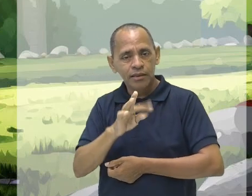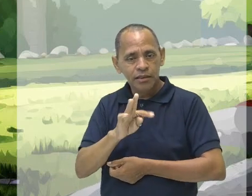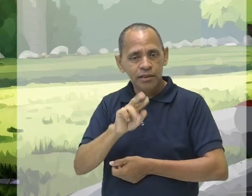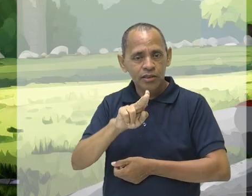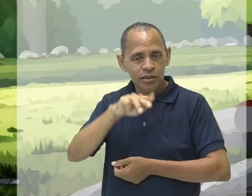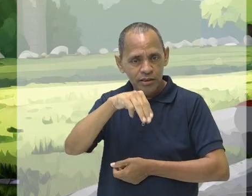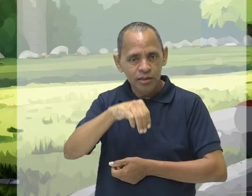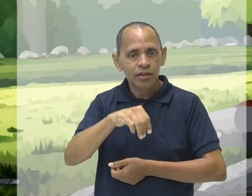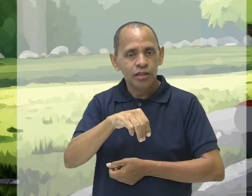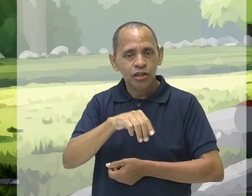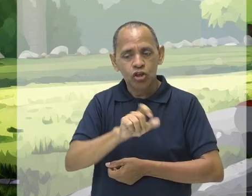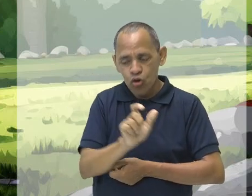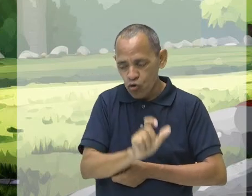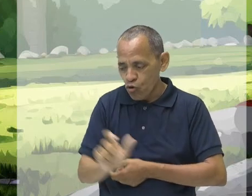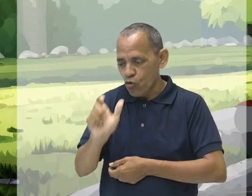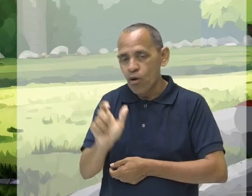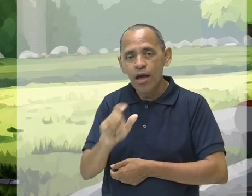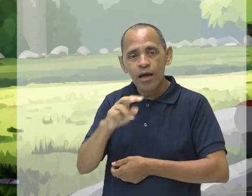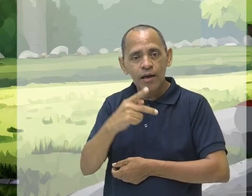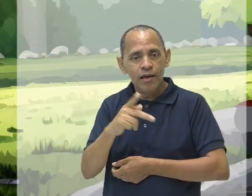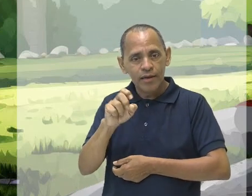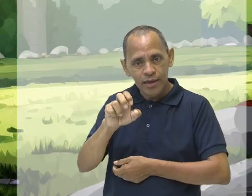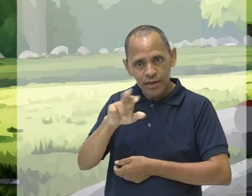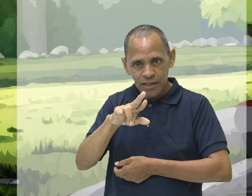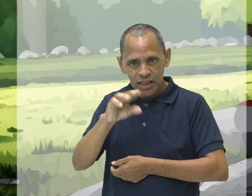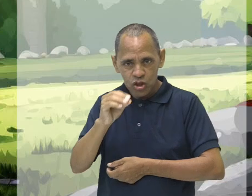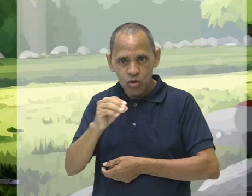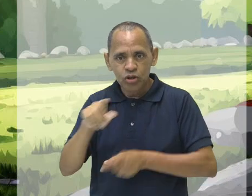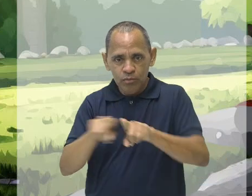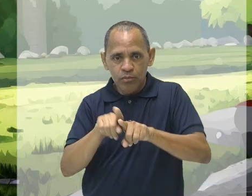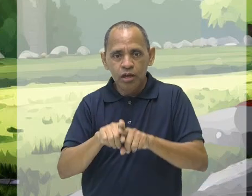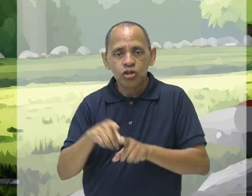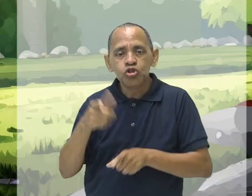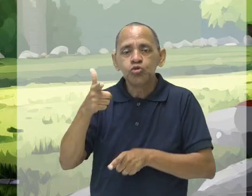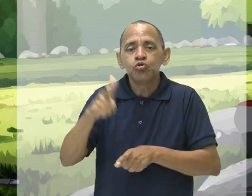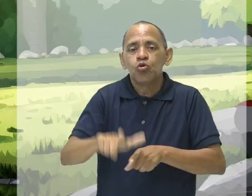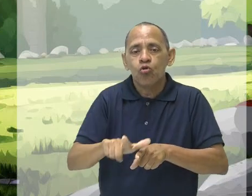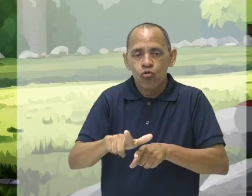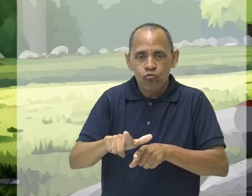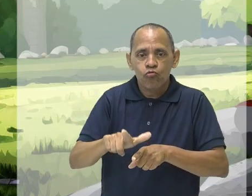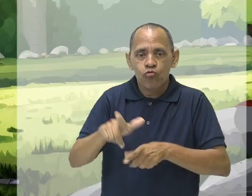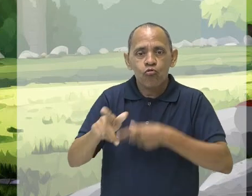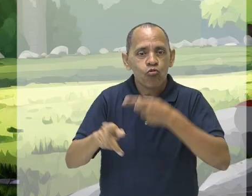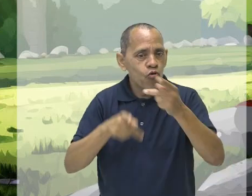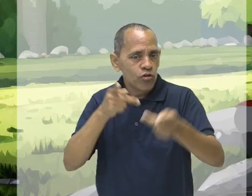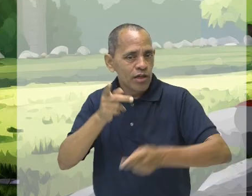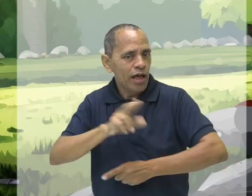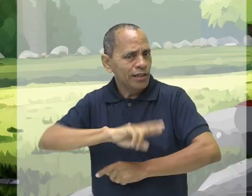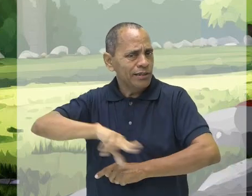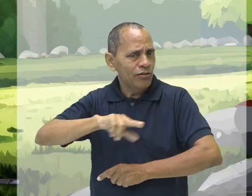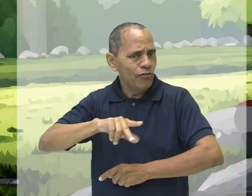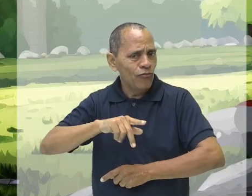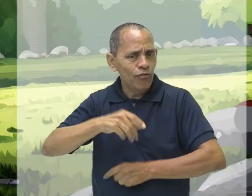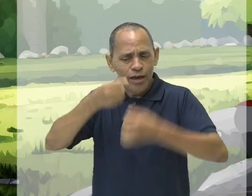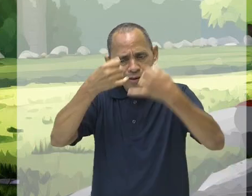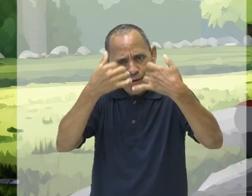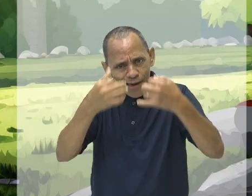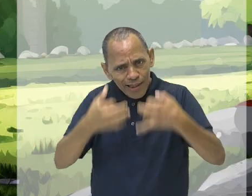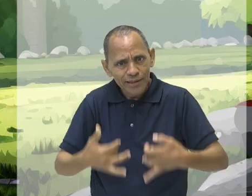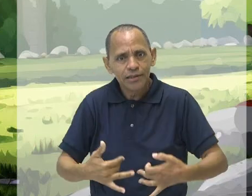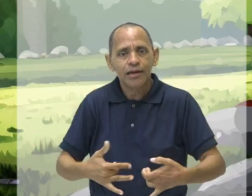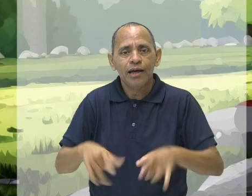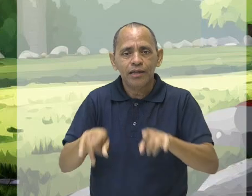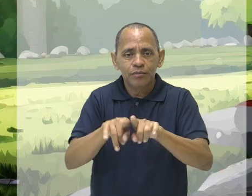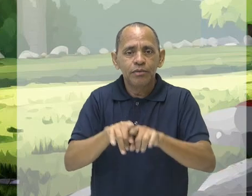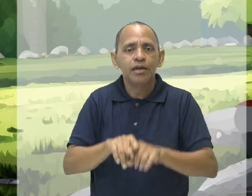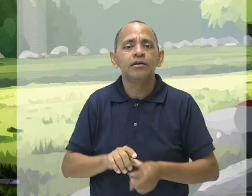fero. Então, outra vez, trazido outra vez. E o contar, ele não é o relatar, né? Nós temos situações